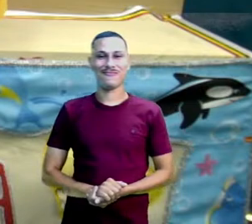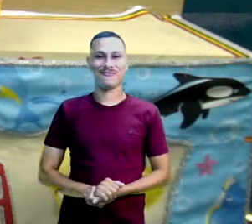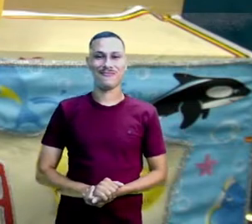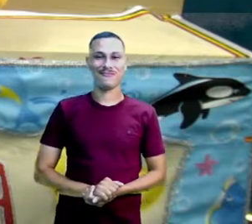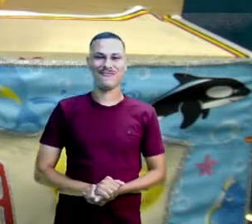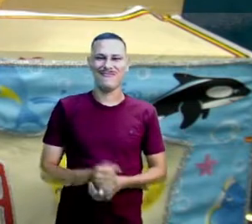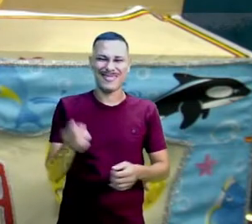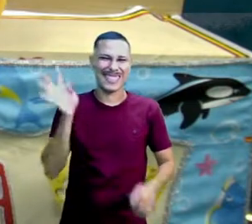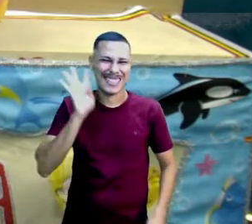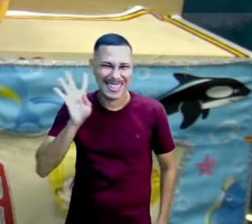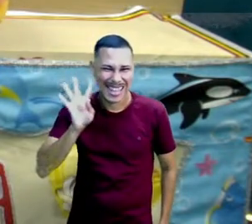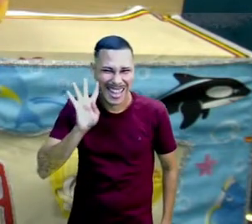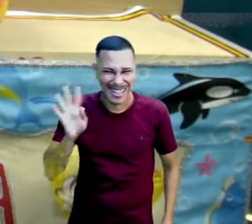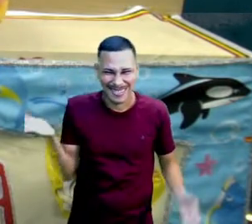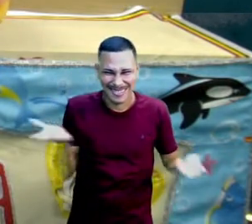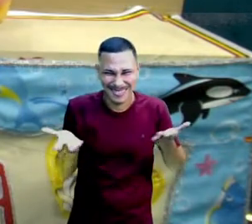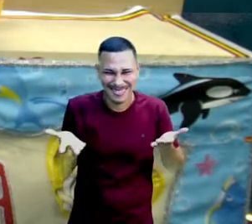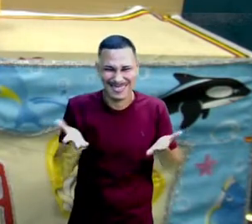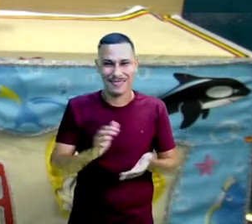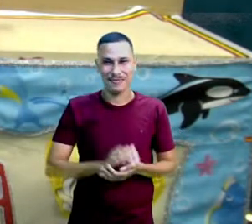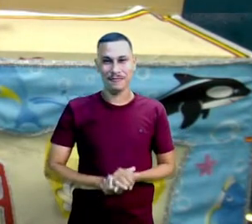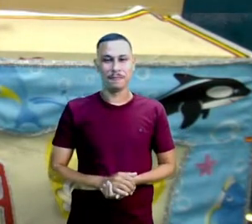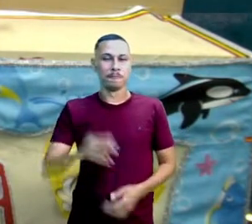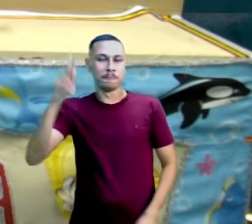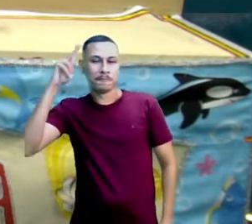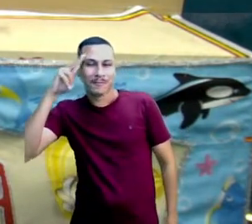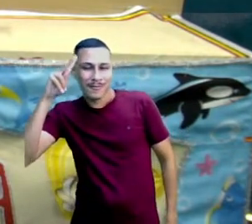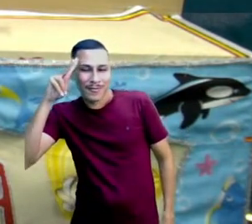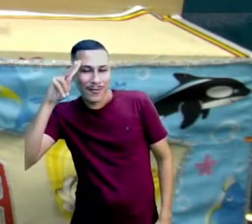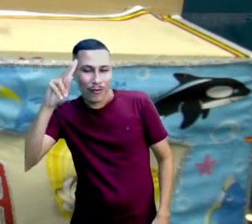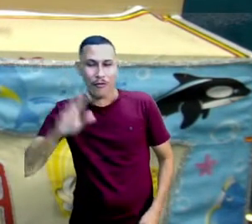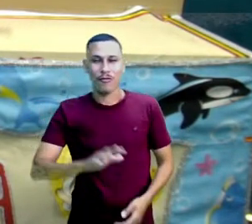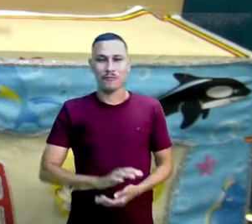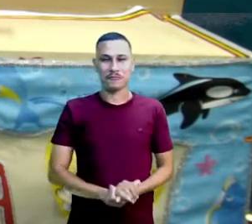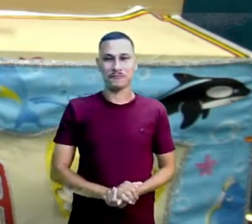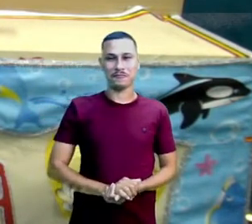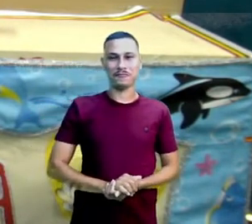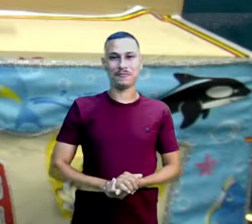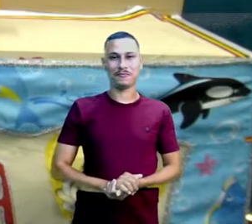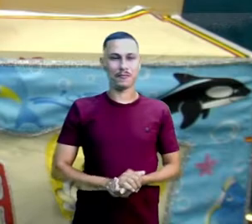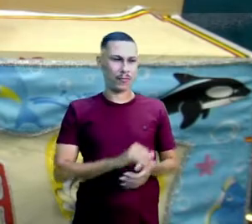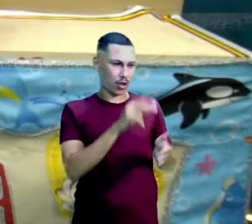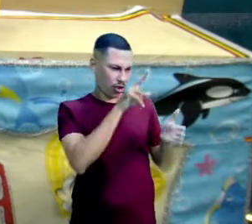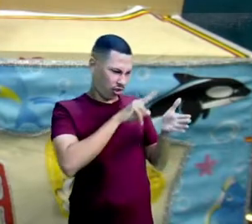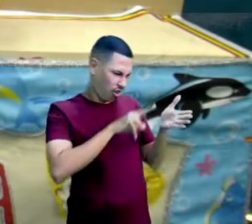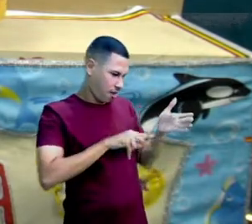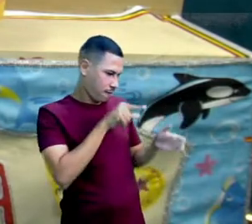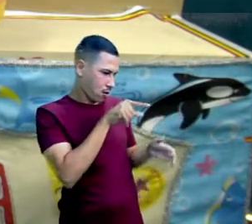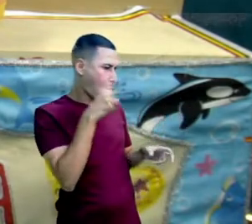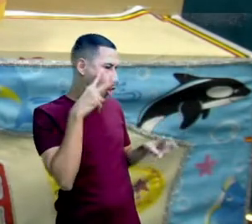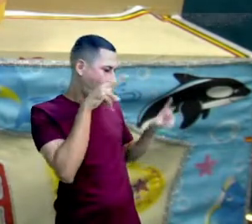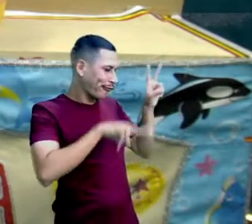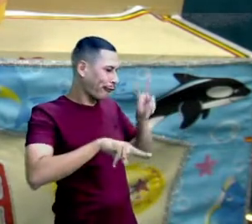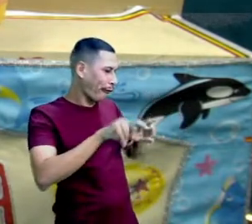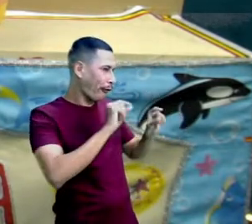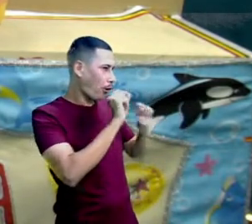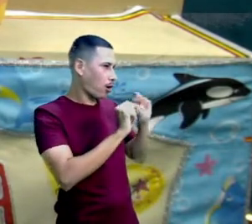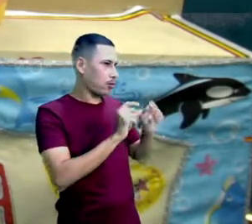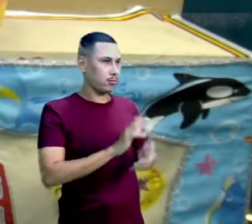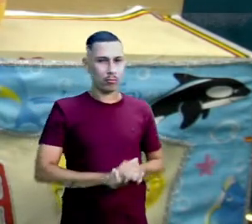Que legal, gente! E a história de hoje... Leiturinha, você tá olhando o quê?